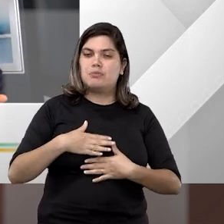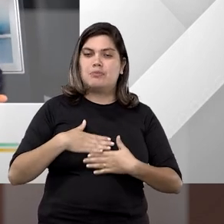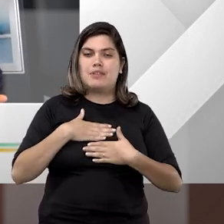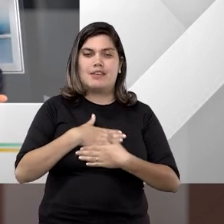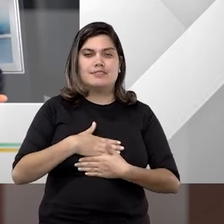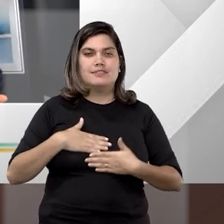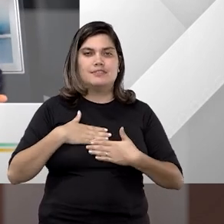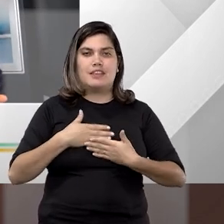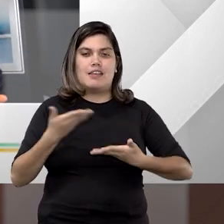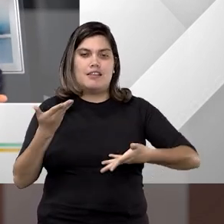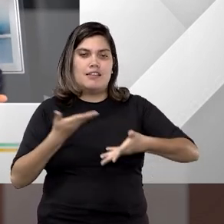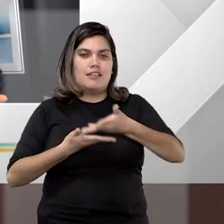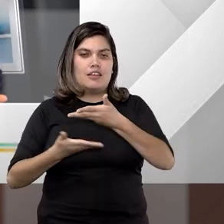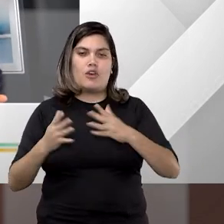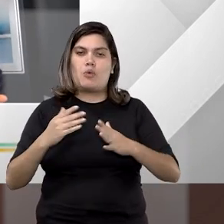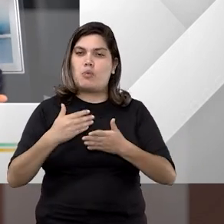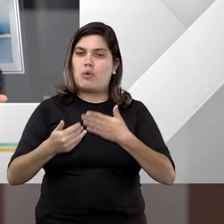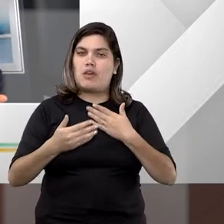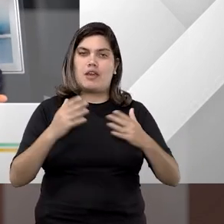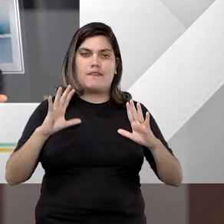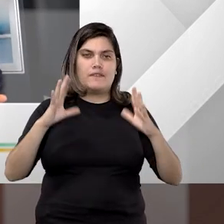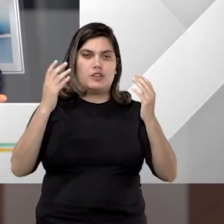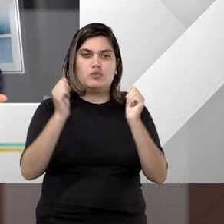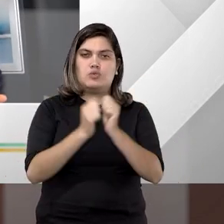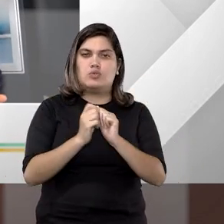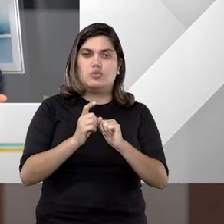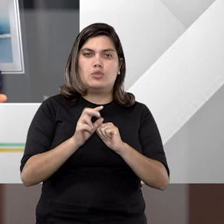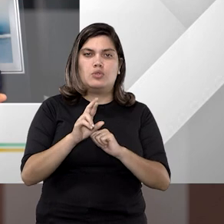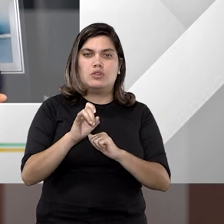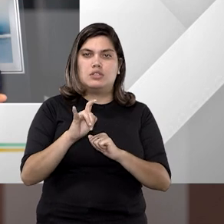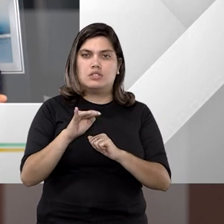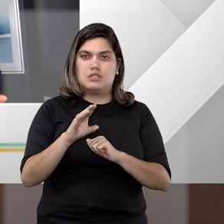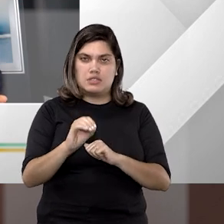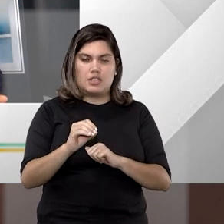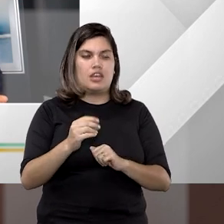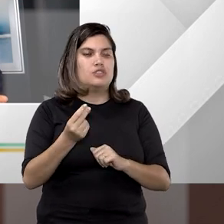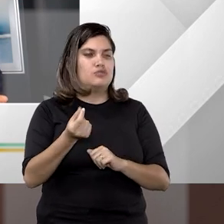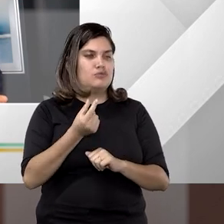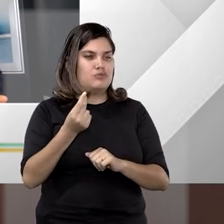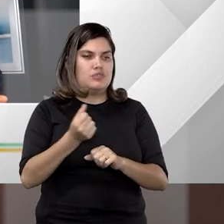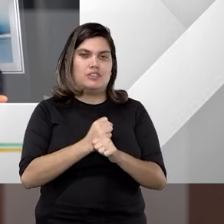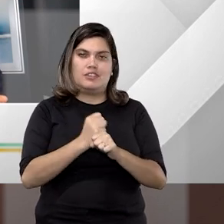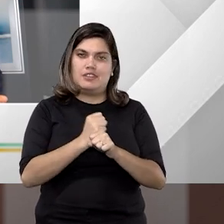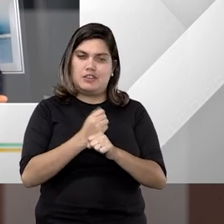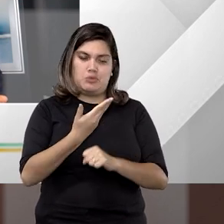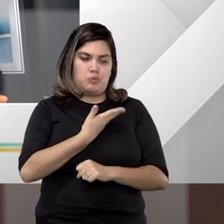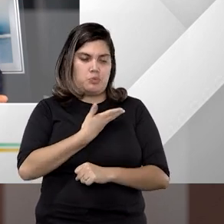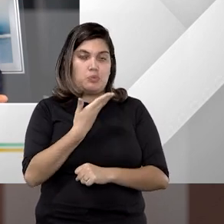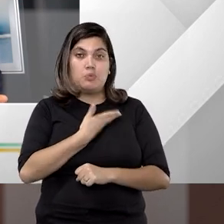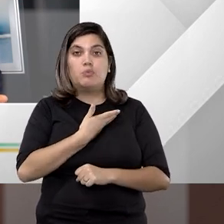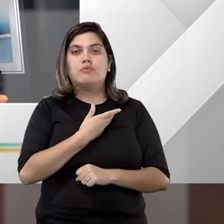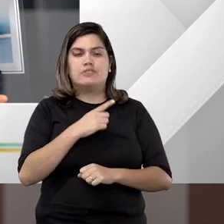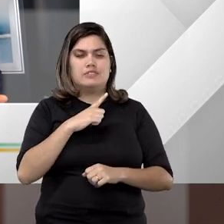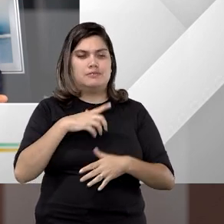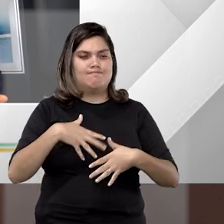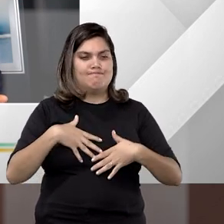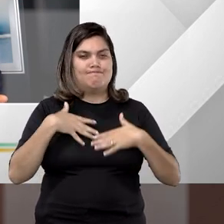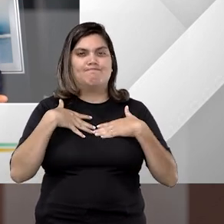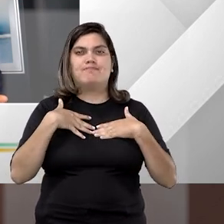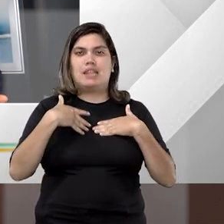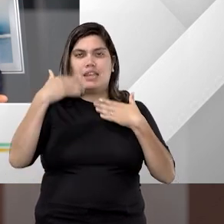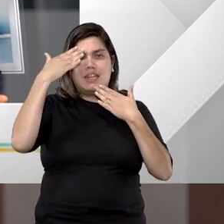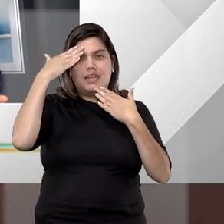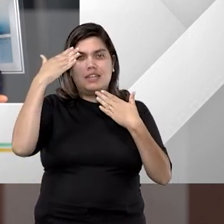É sempre um prazer dividir a bancada de qualquer vento com Dr Sérgio meu colega foi na Jana de longa data e